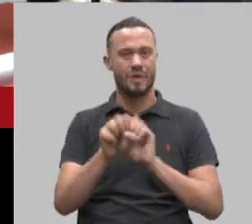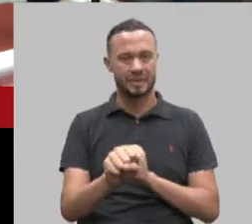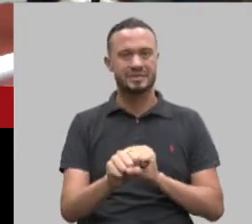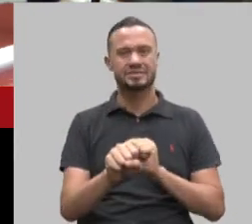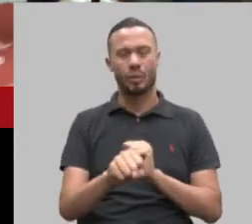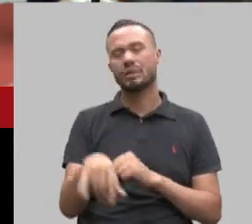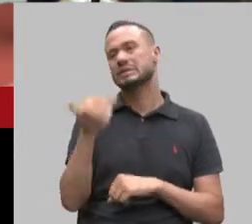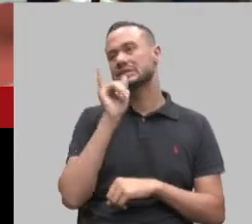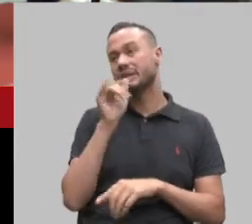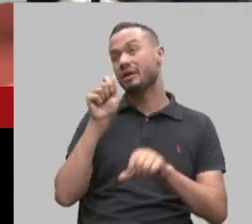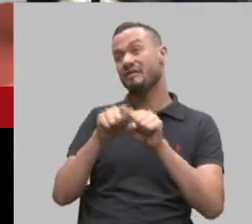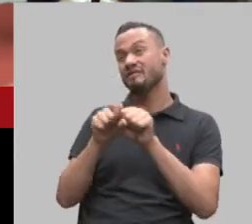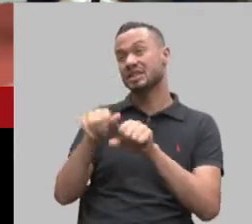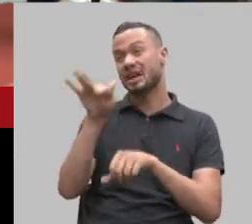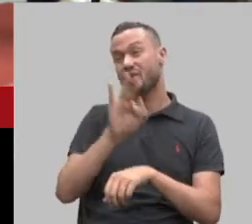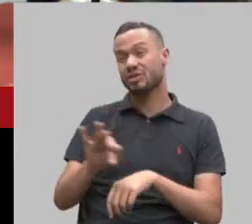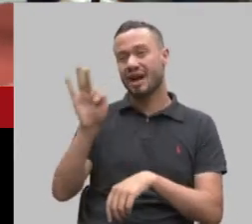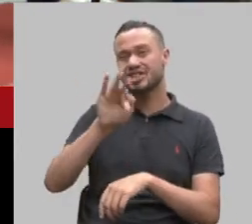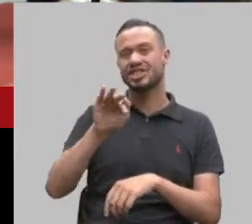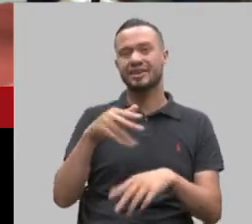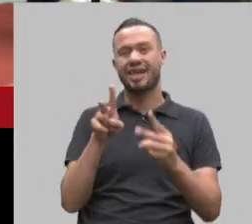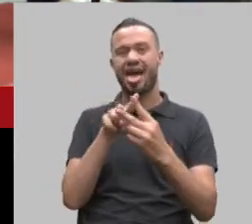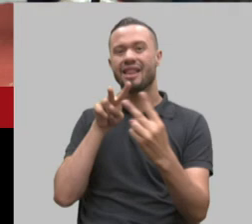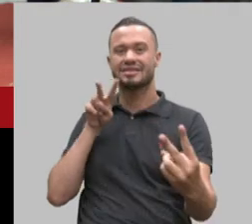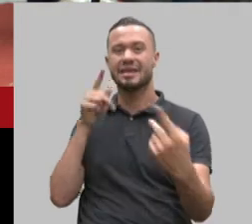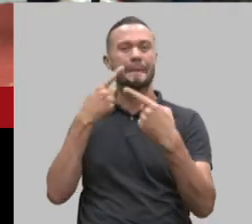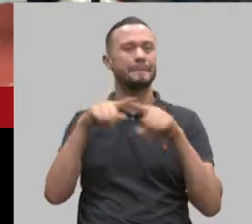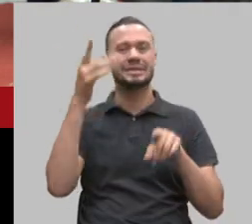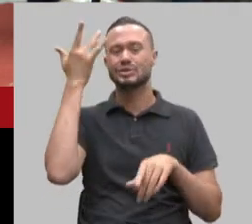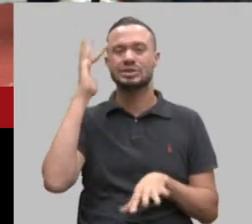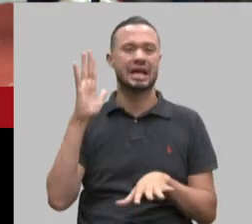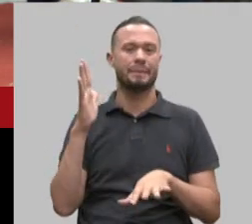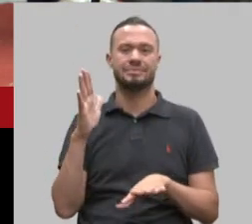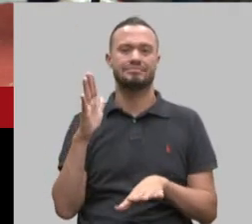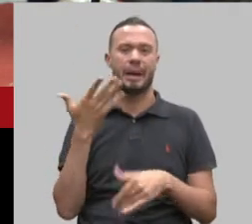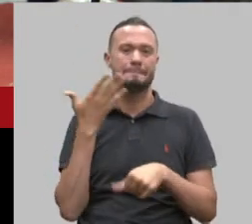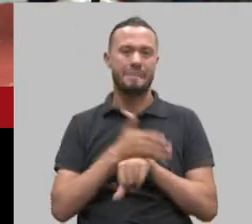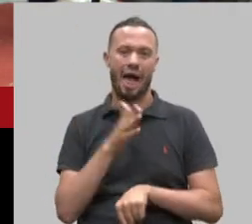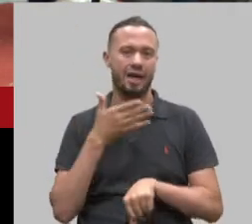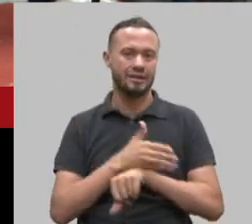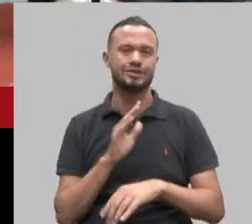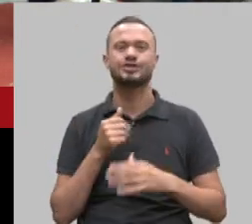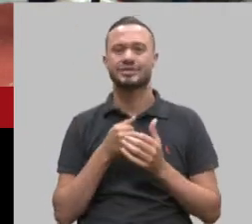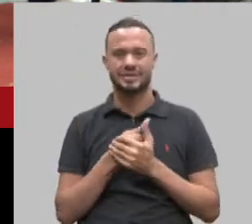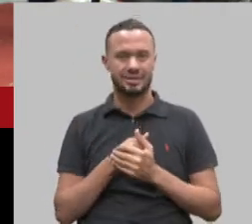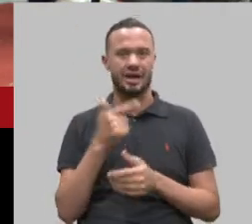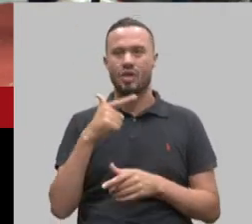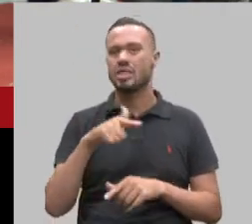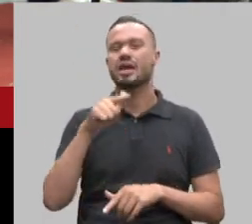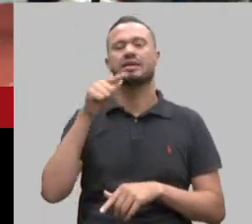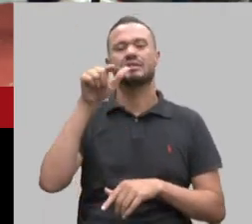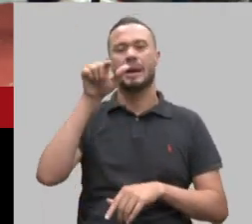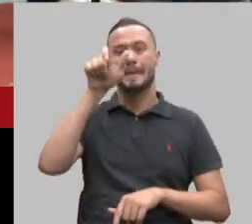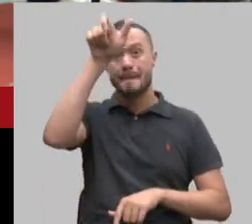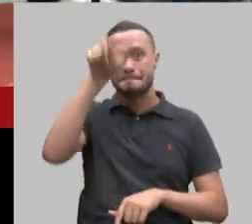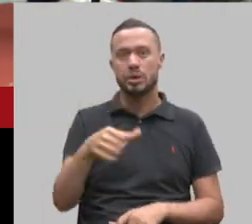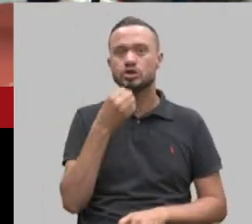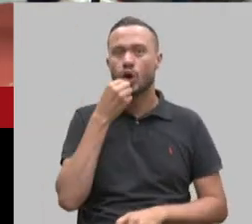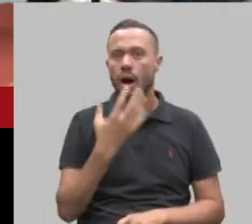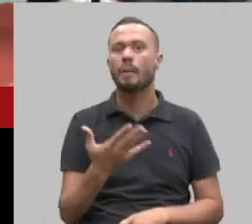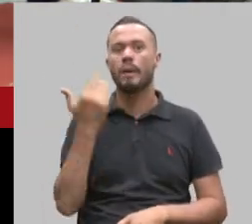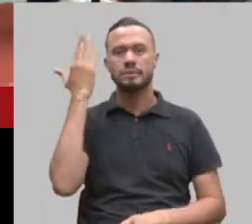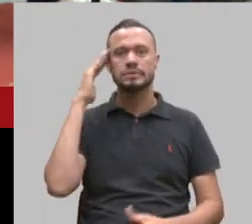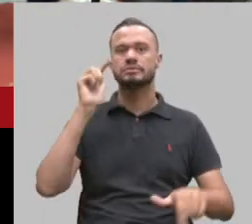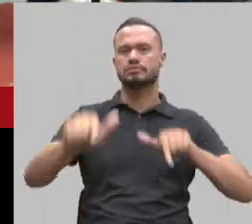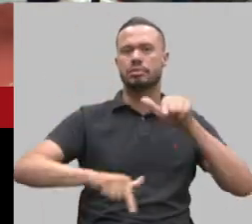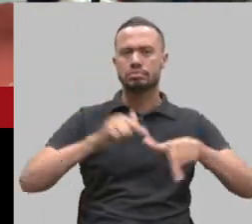EAD e não sabem colocar aquilo na prática então a falta de pessoas especializadas é um dos maiores descasos